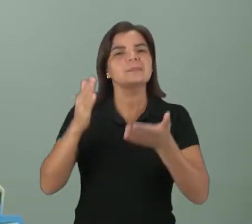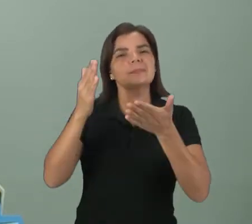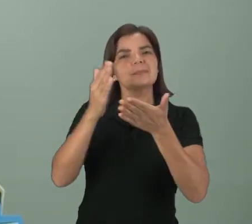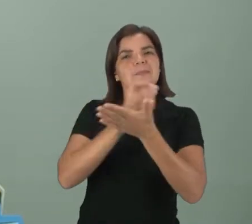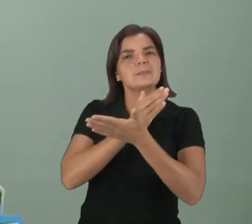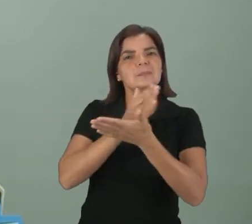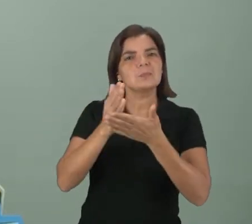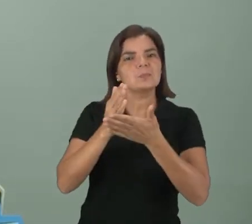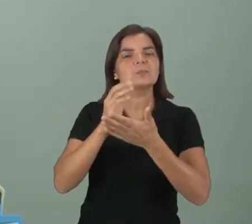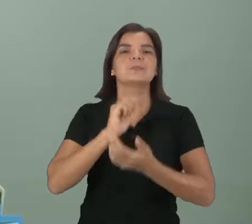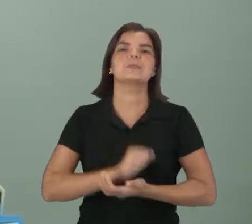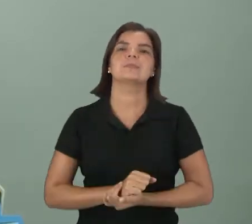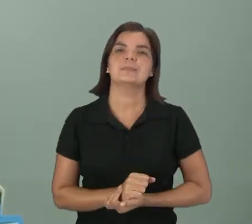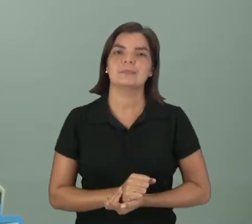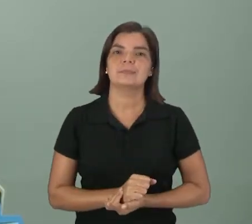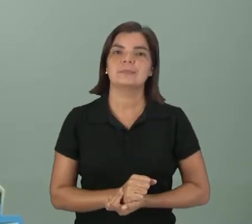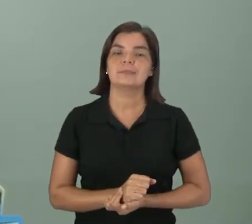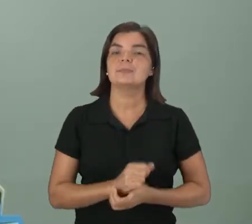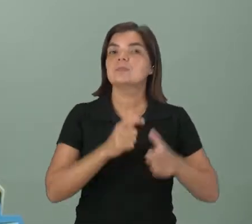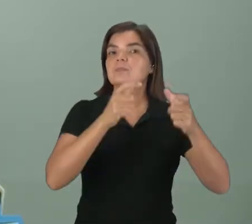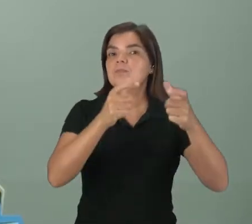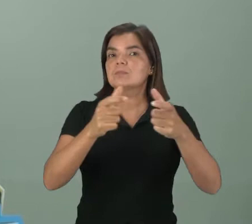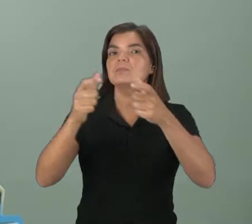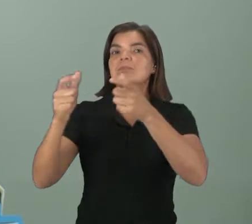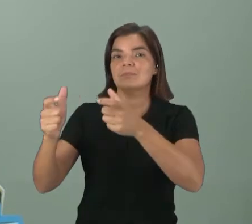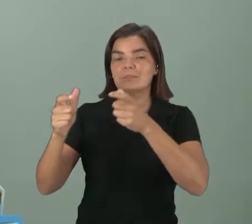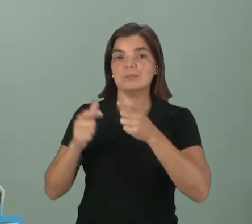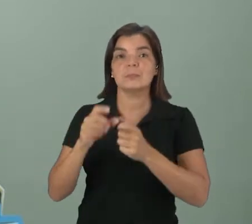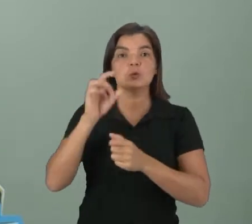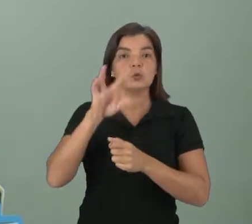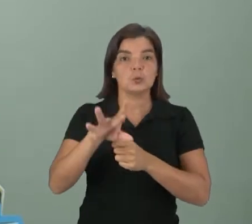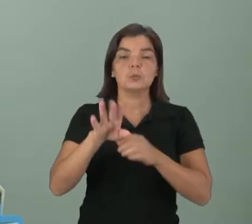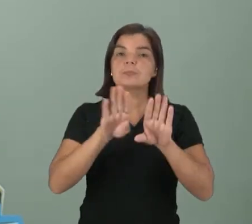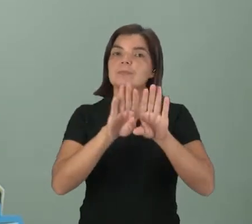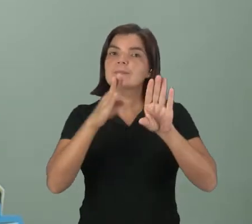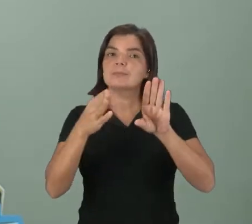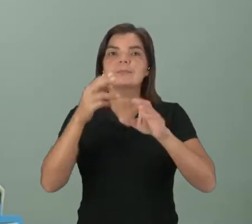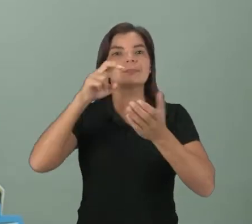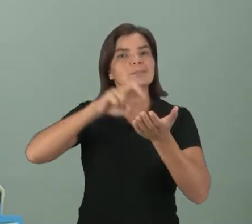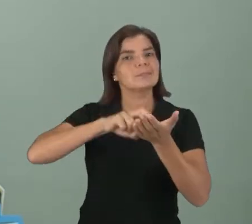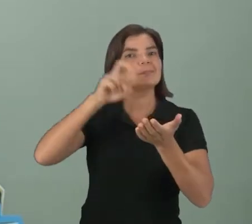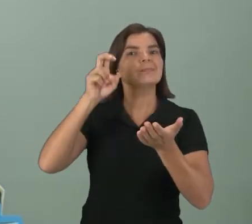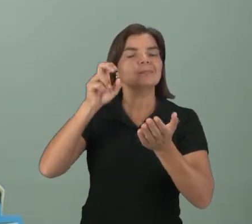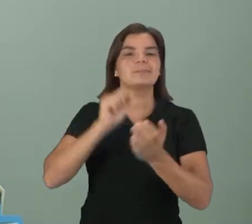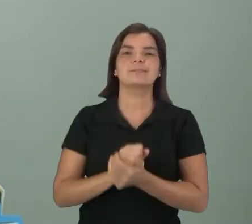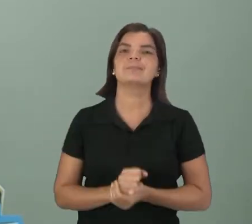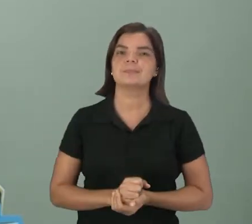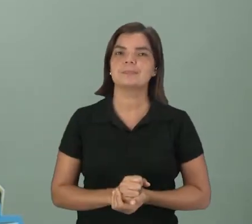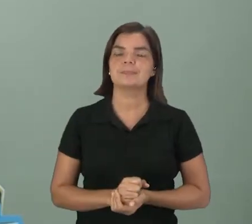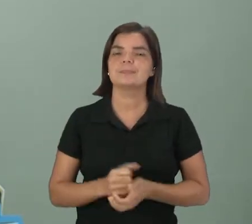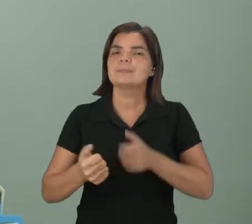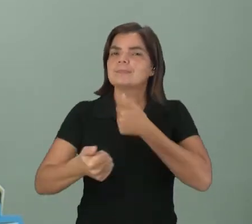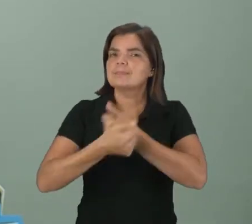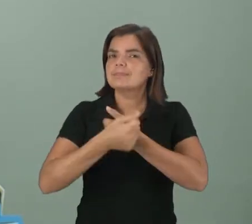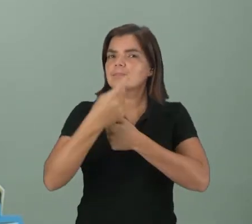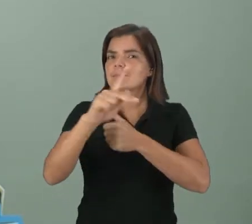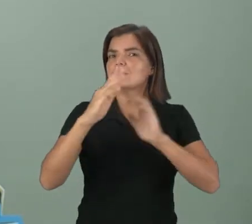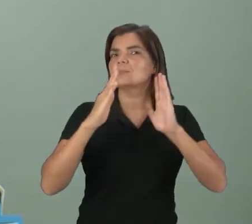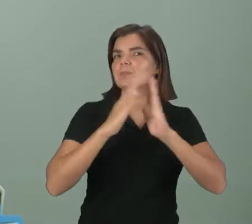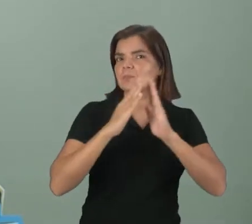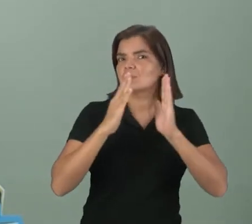alguns é alguns estabelecimentos funcionam Somente durante o dia próximo da sua casa